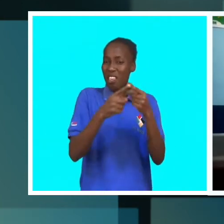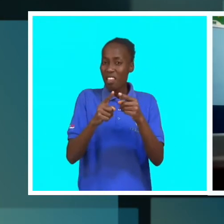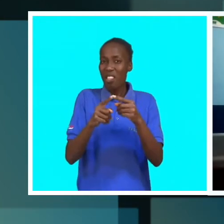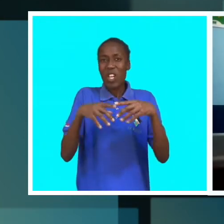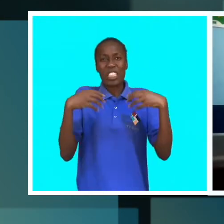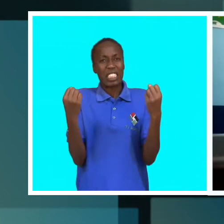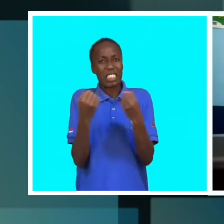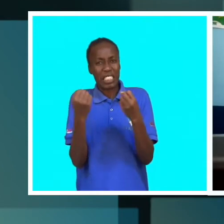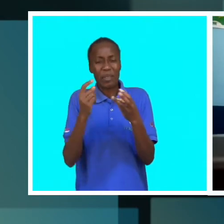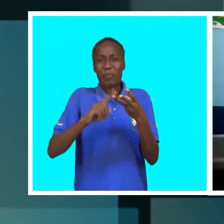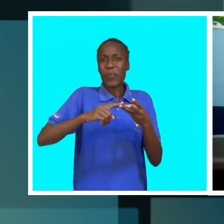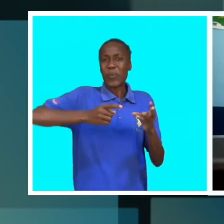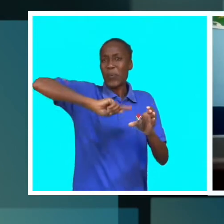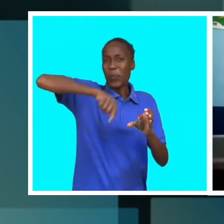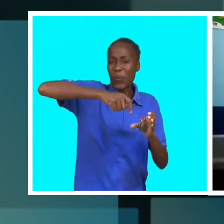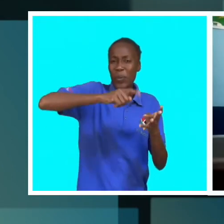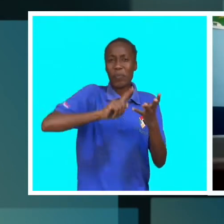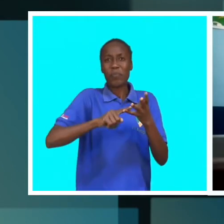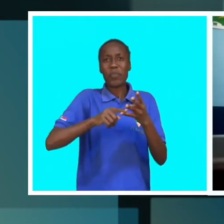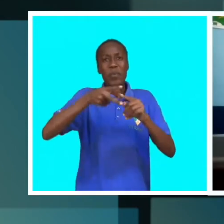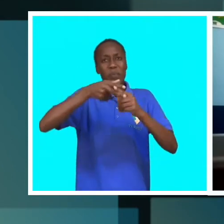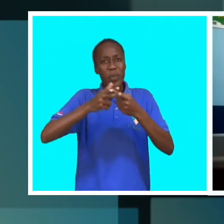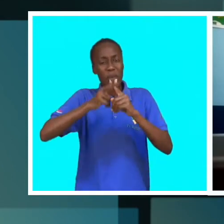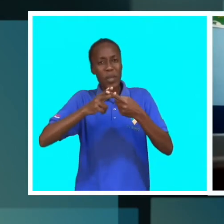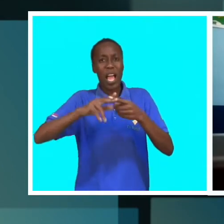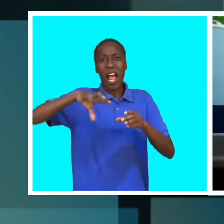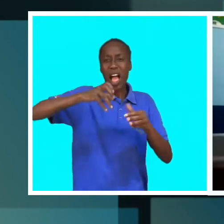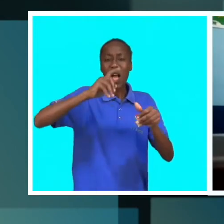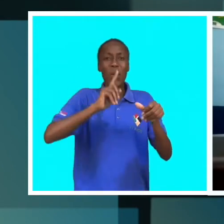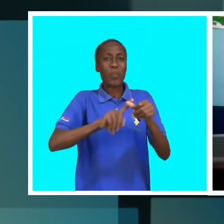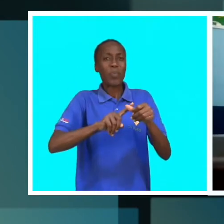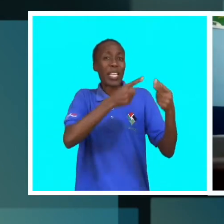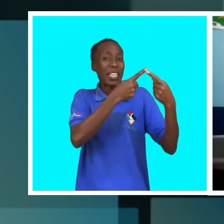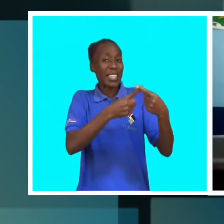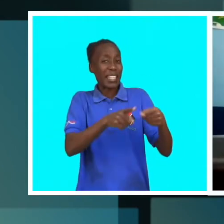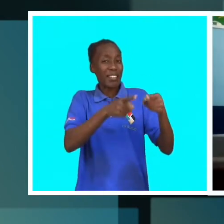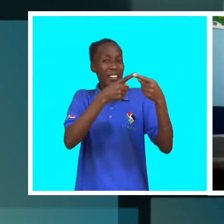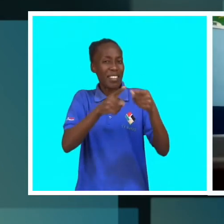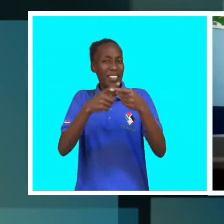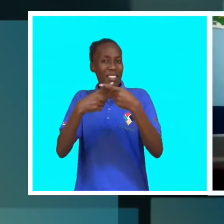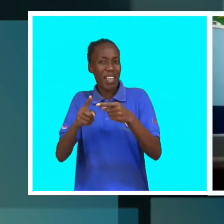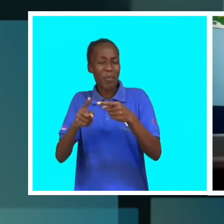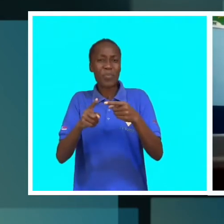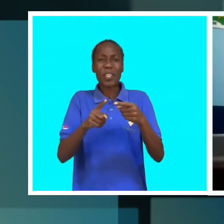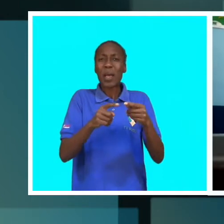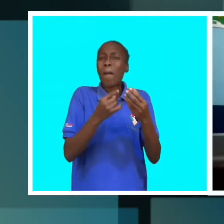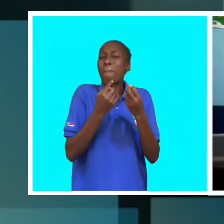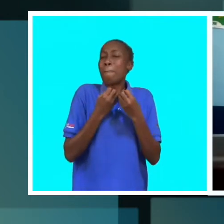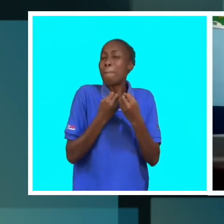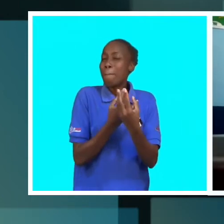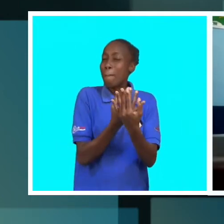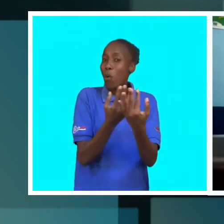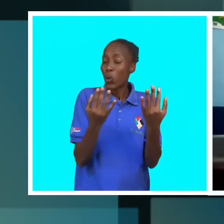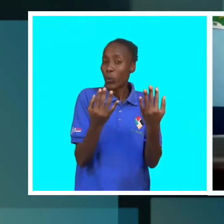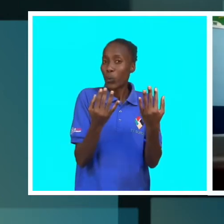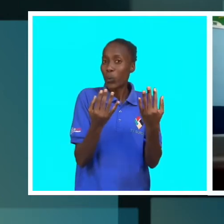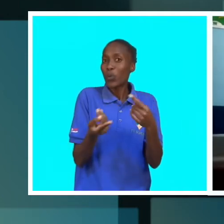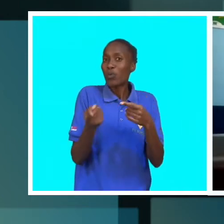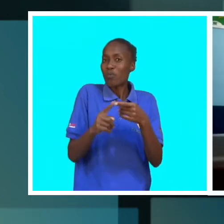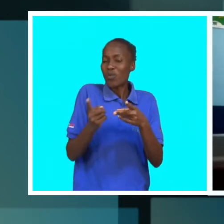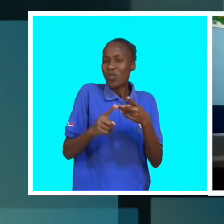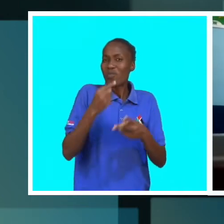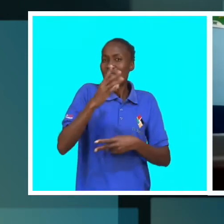refrigeração, urinária, canalização, reparação de computadores, eletrônica, muitos